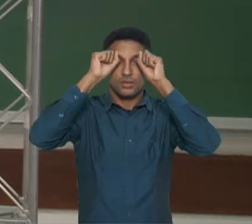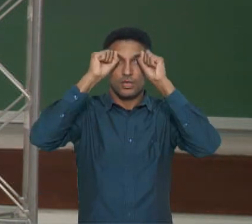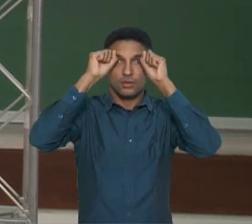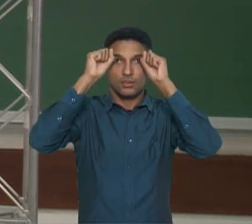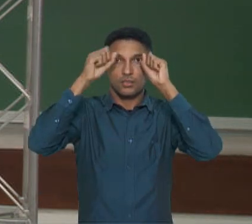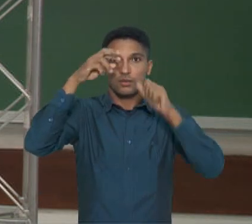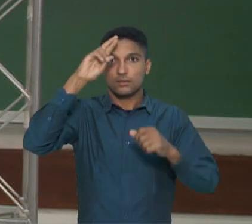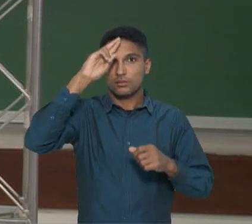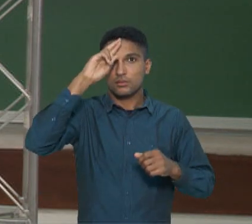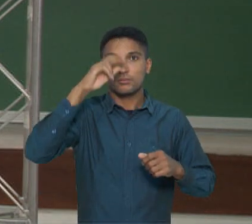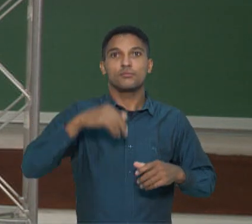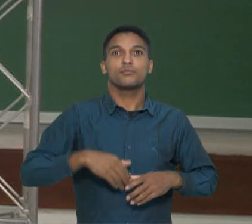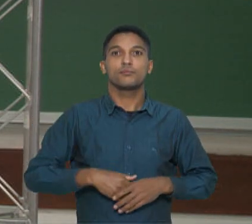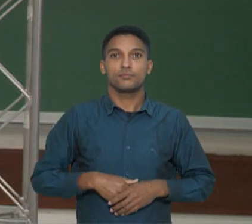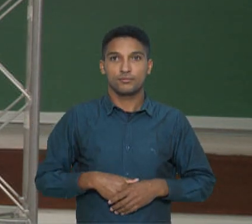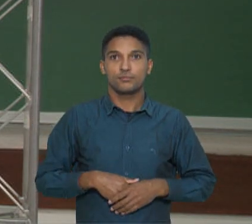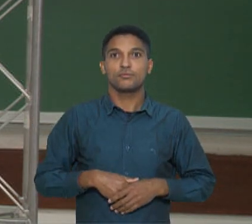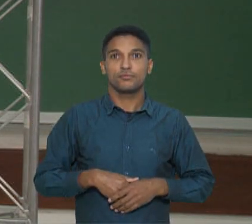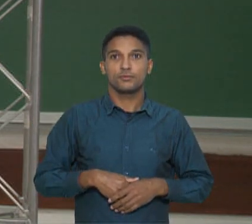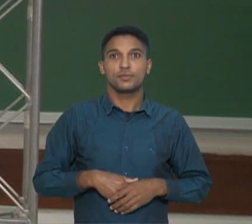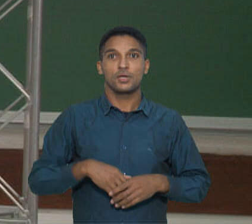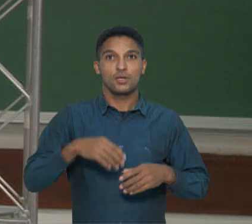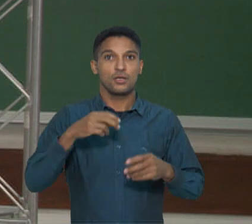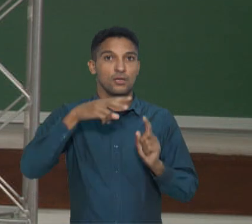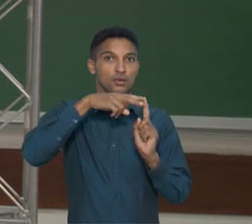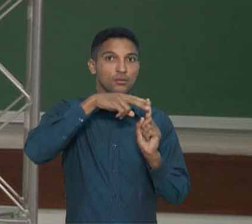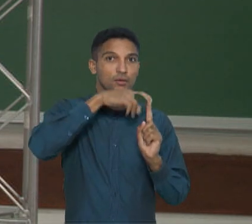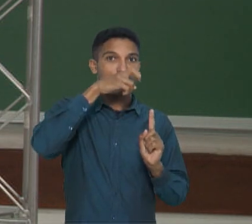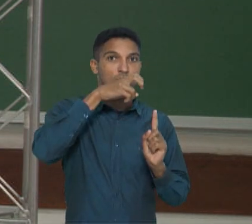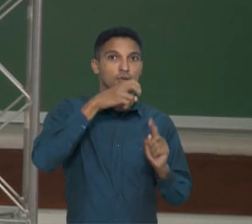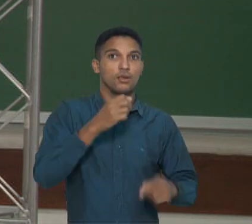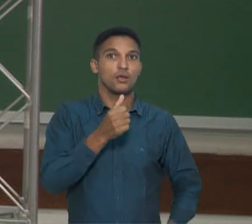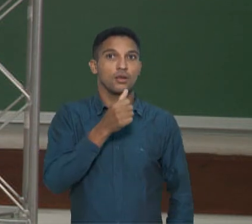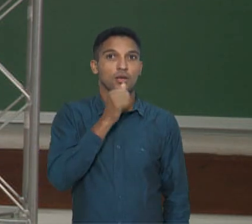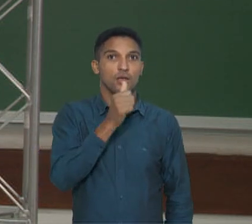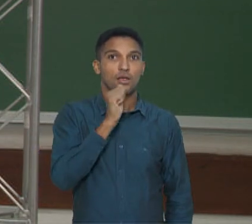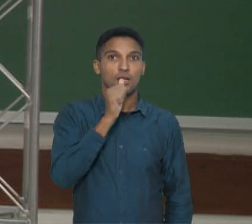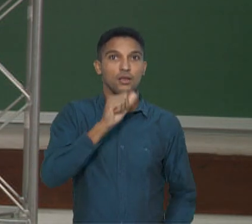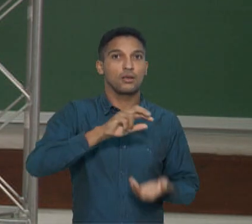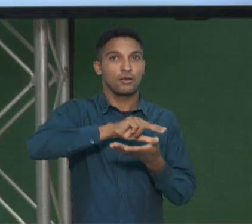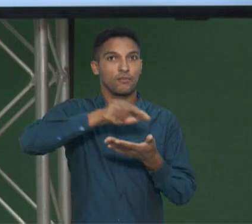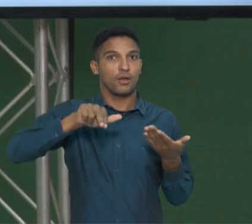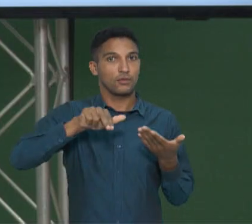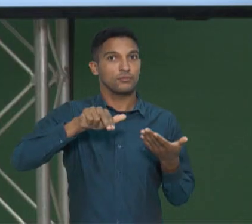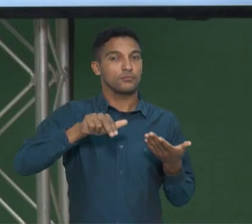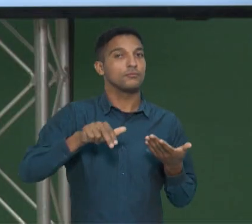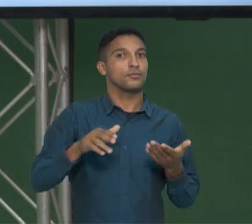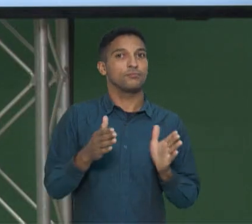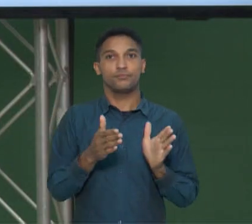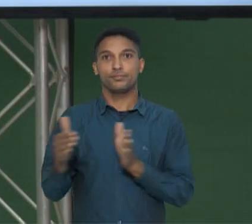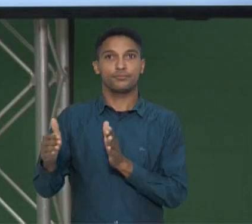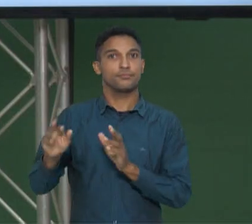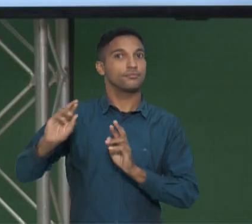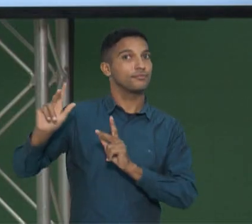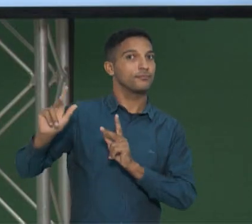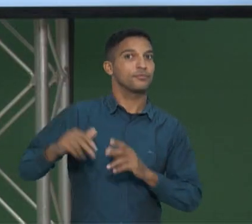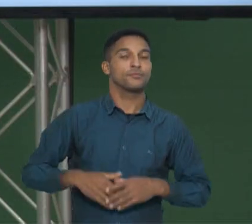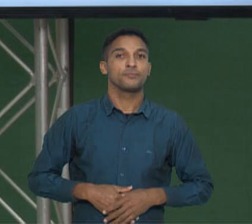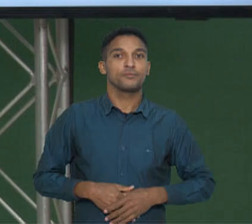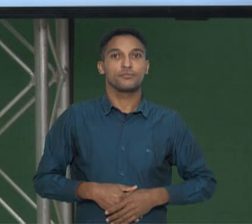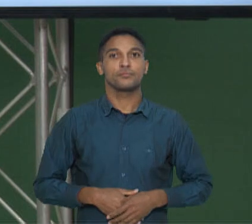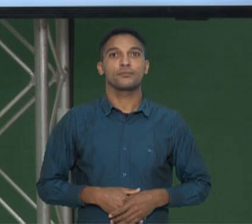bebida, daí é a parte, ok? Só para vocês se inteirarem melhor. Expressões utilizadas em